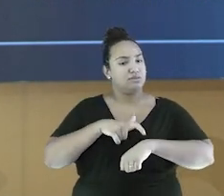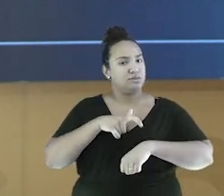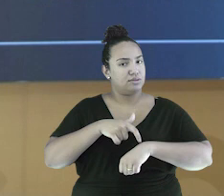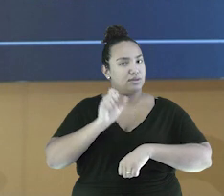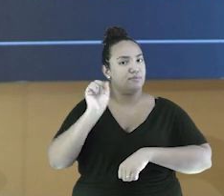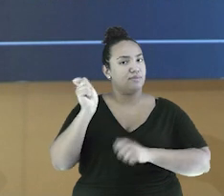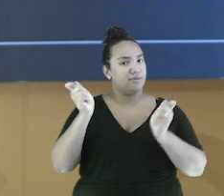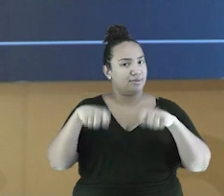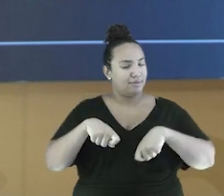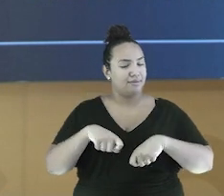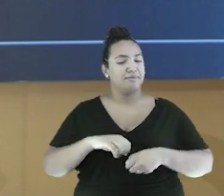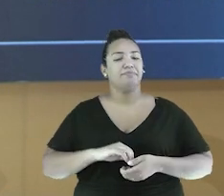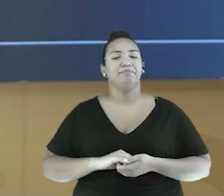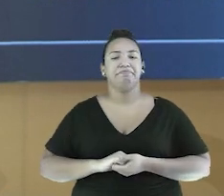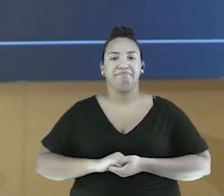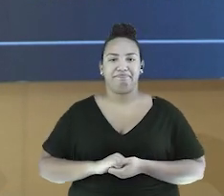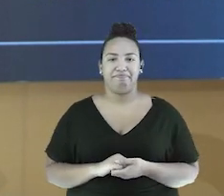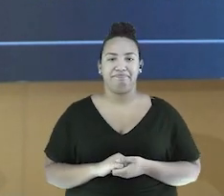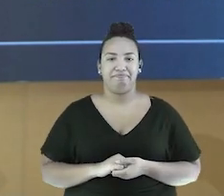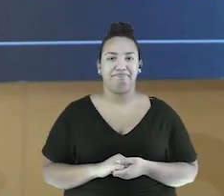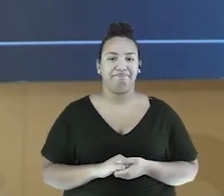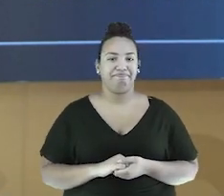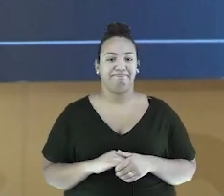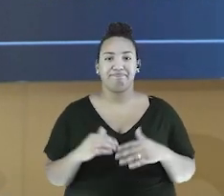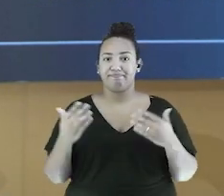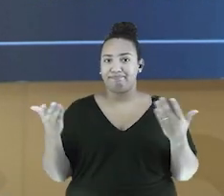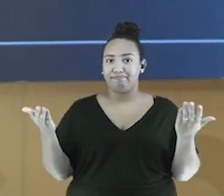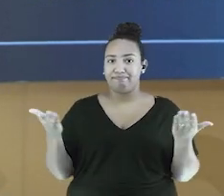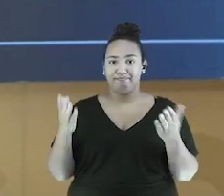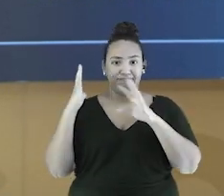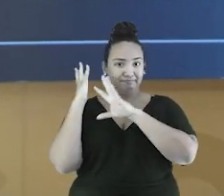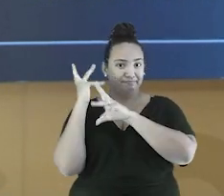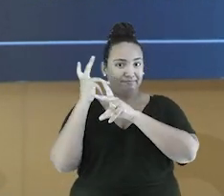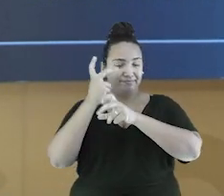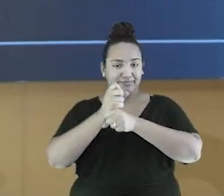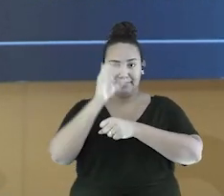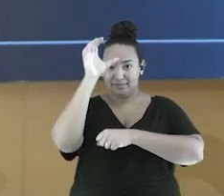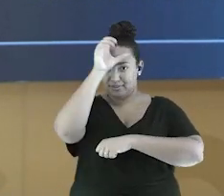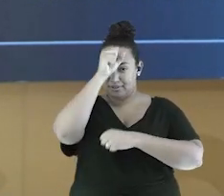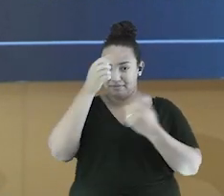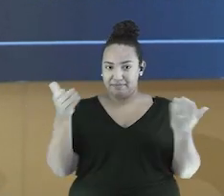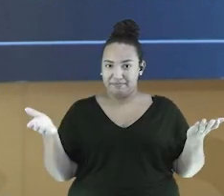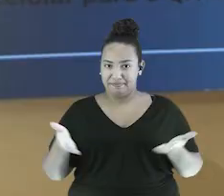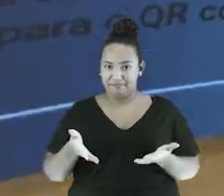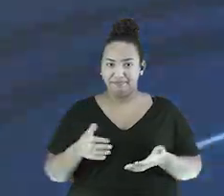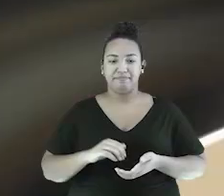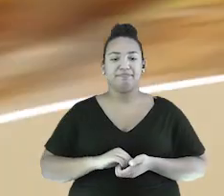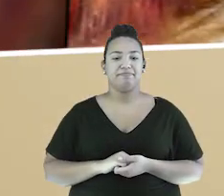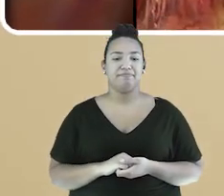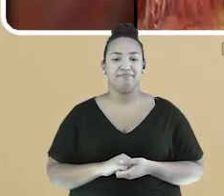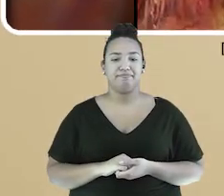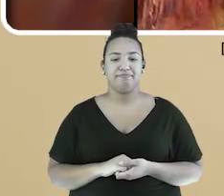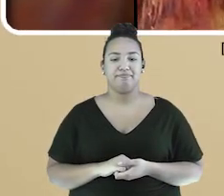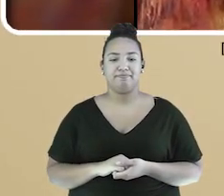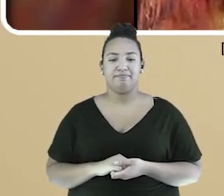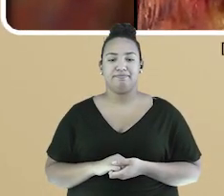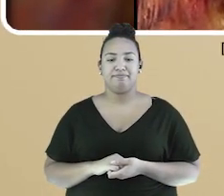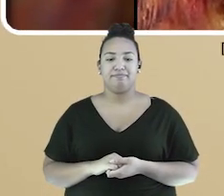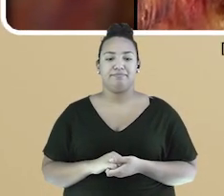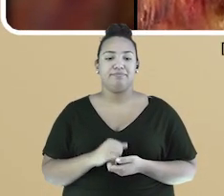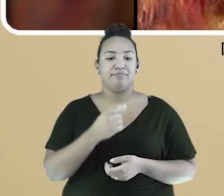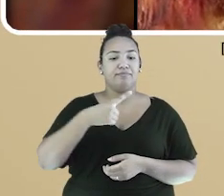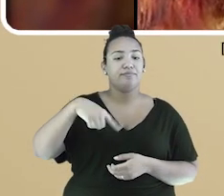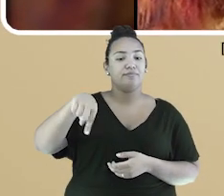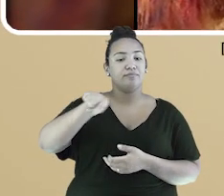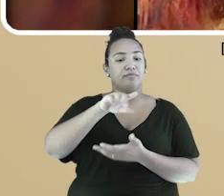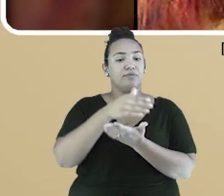tempo, certo? Vamos recapitular tudo que a gente falou no programa de hoje? Nós começamos